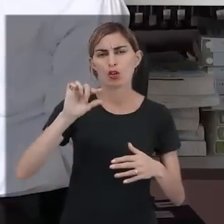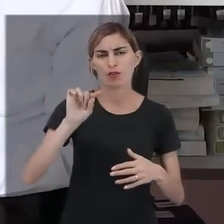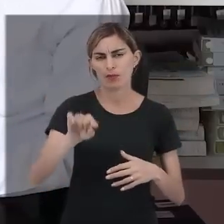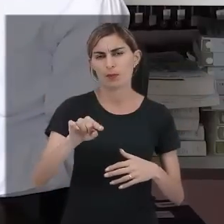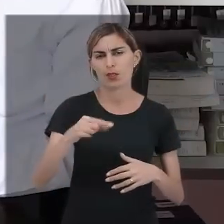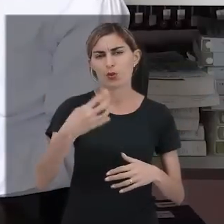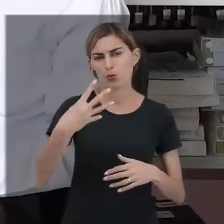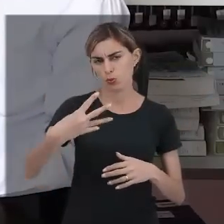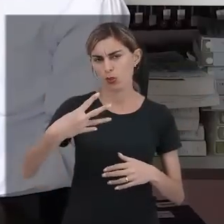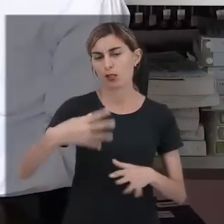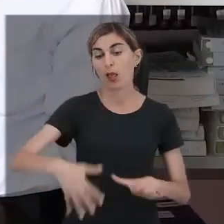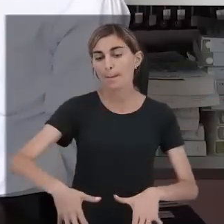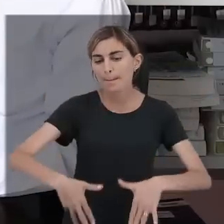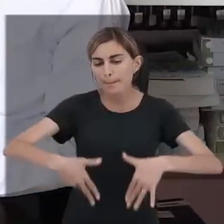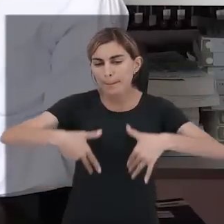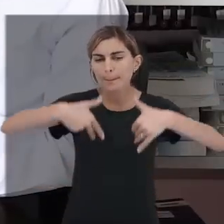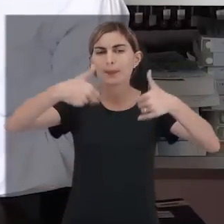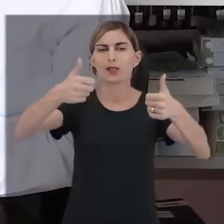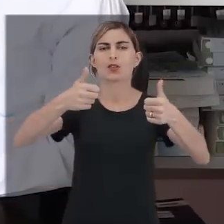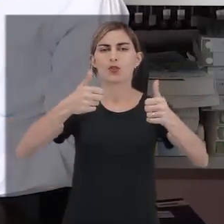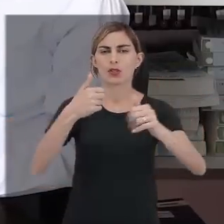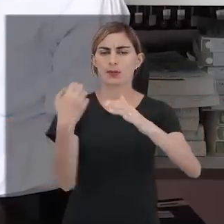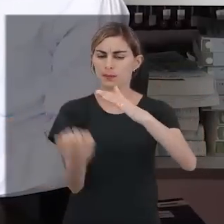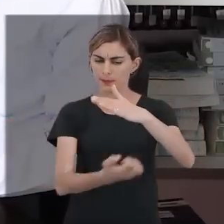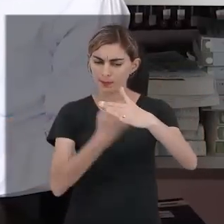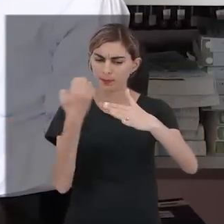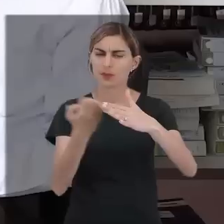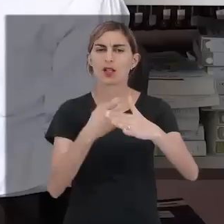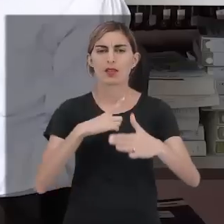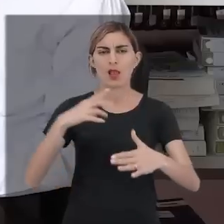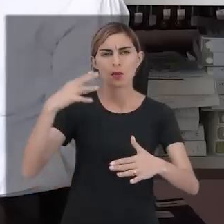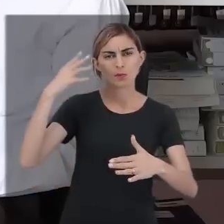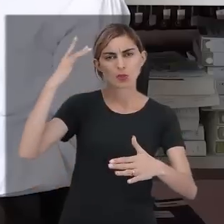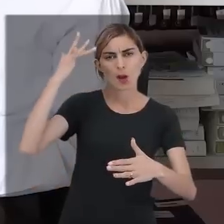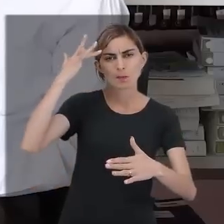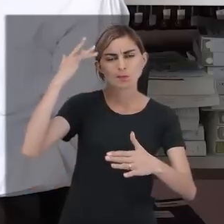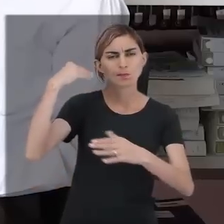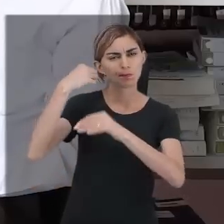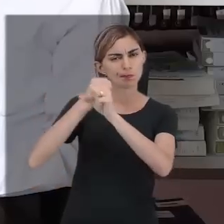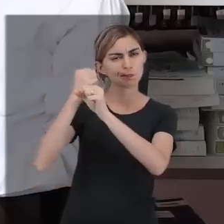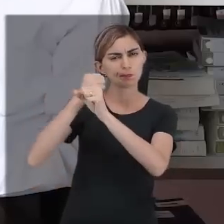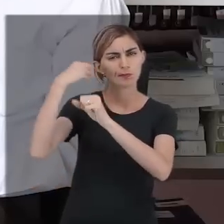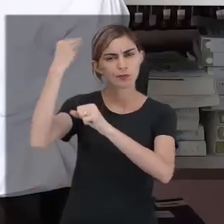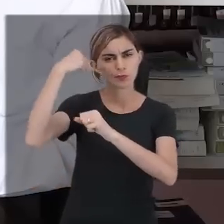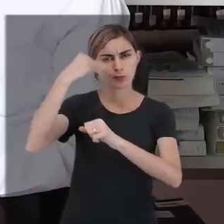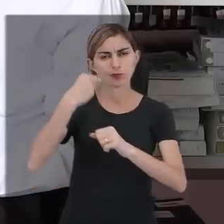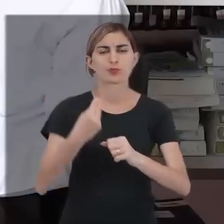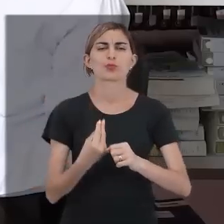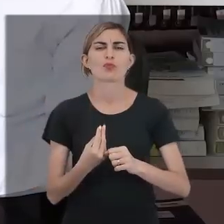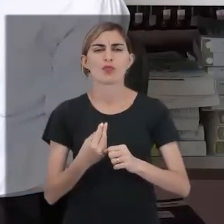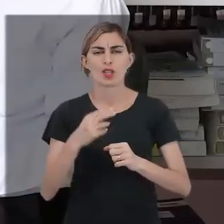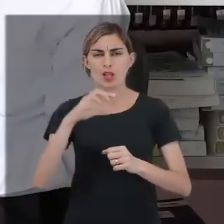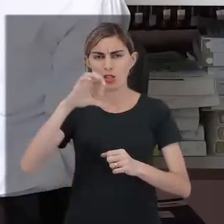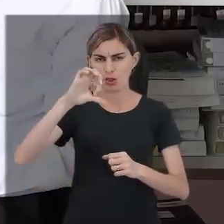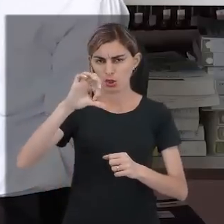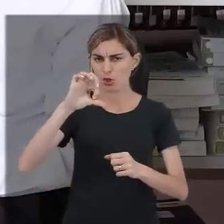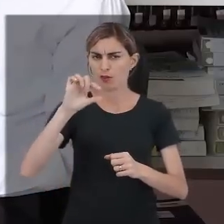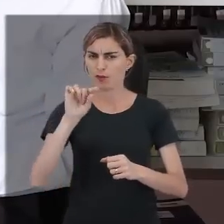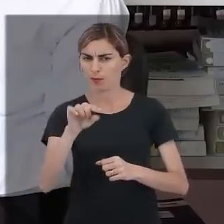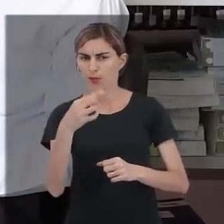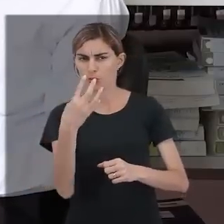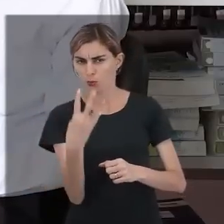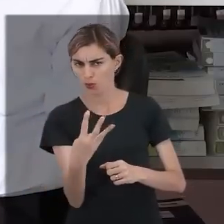9004 é uma melhoria, né? A empresa já tem que ter uma certa maturidade. E mais uma coisa interessante é que na ISO